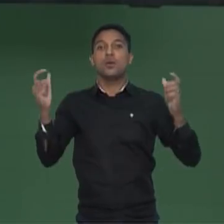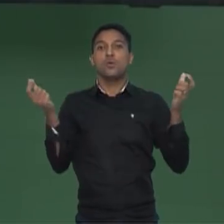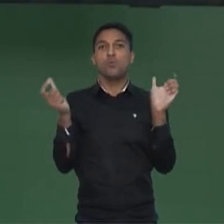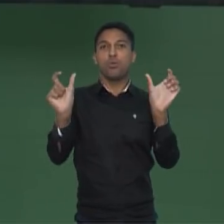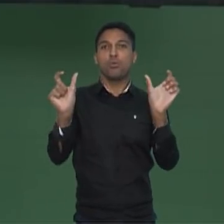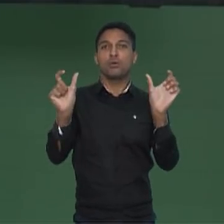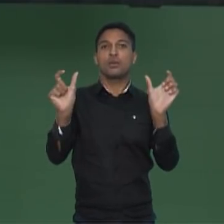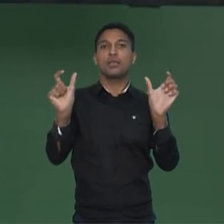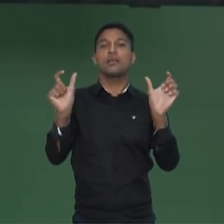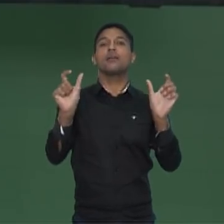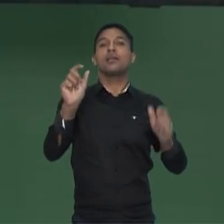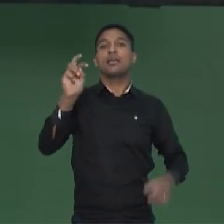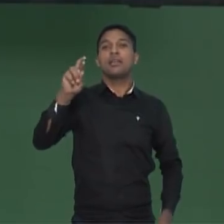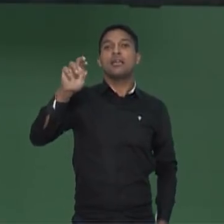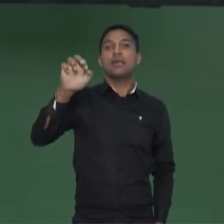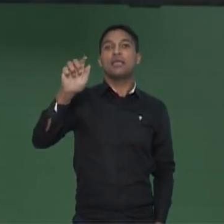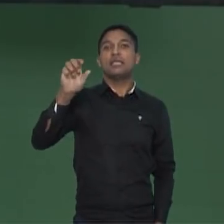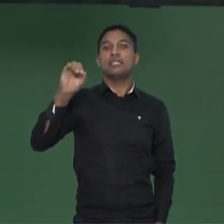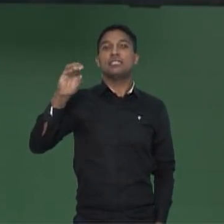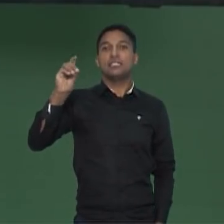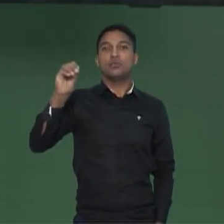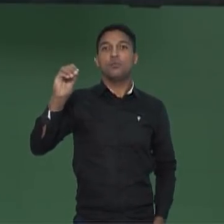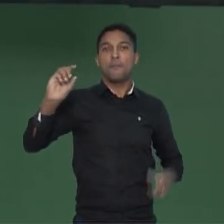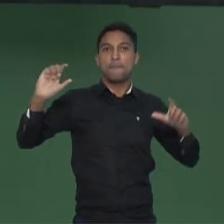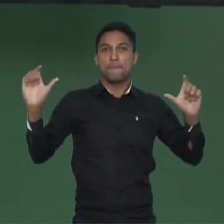encontrar exigindo complementos.